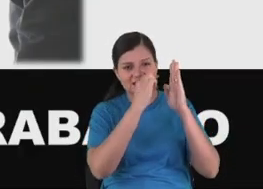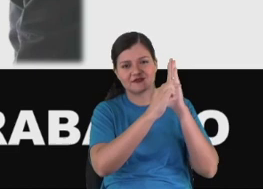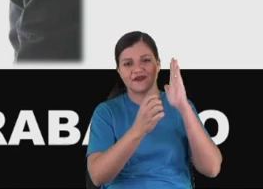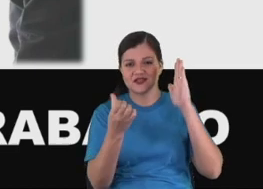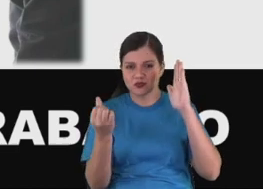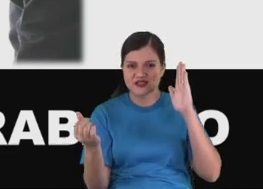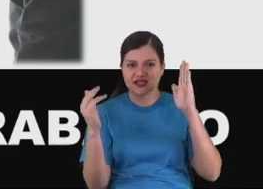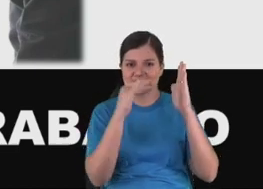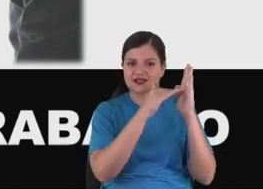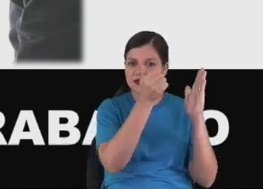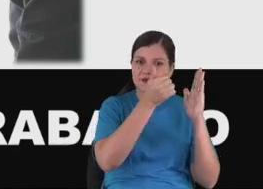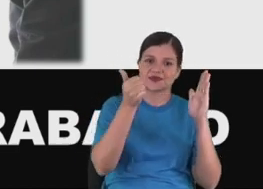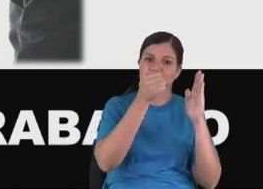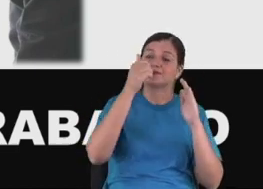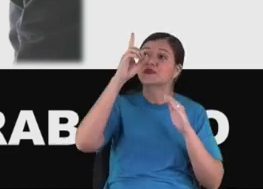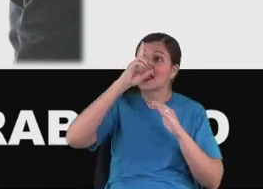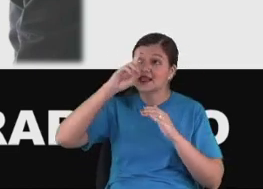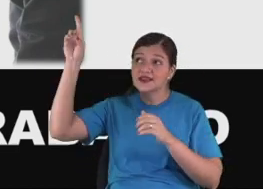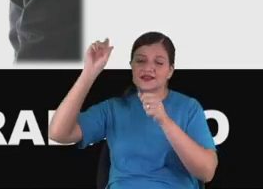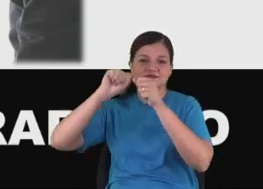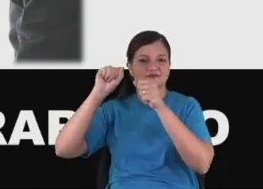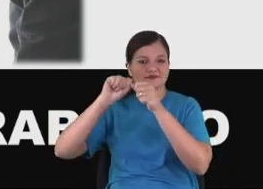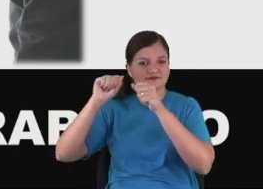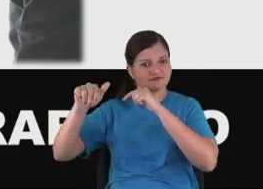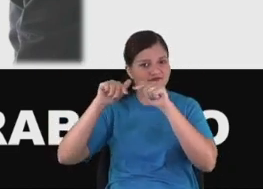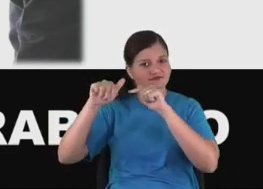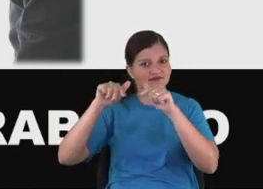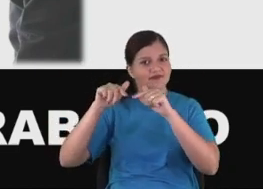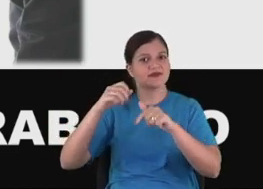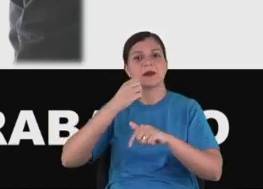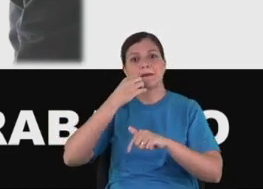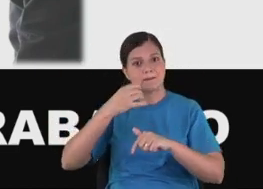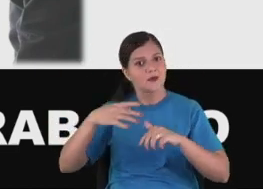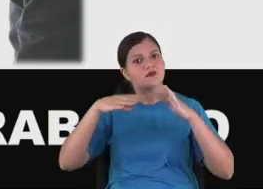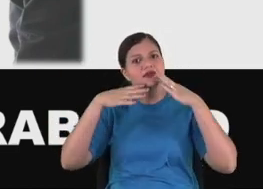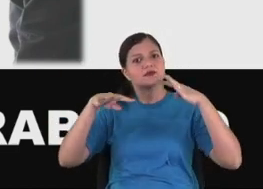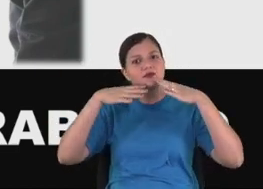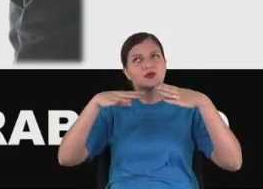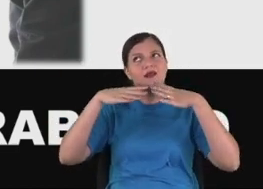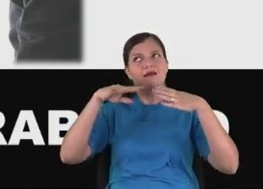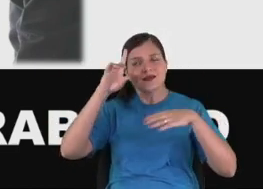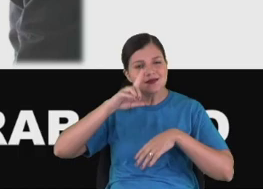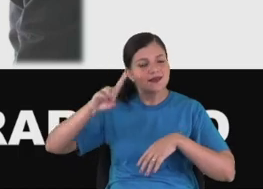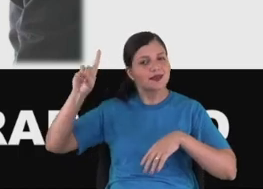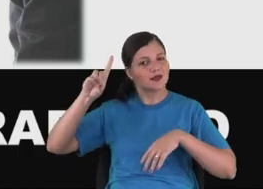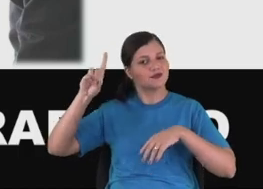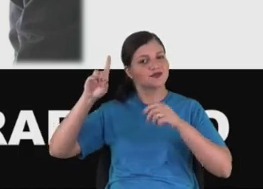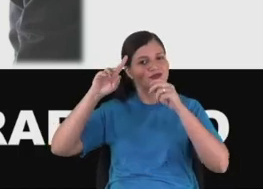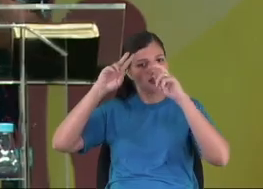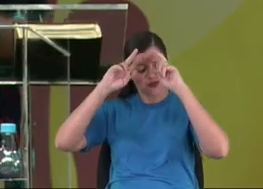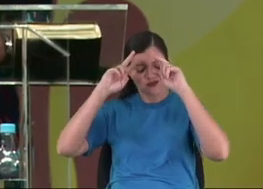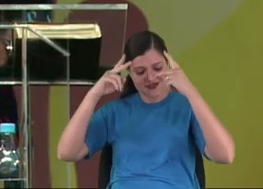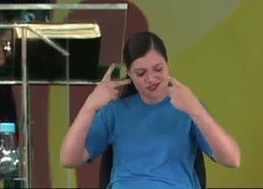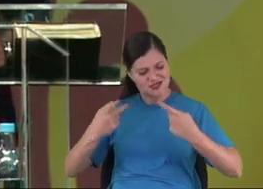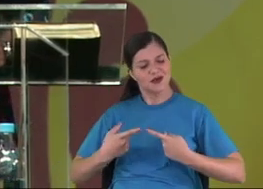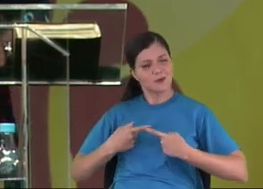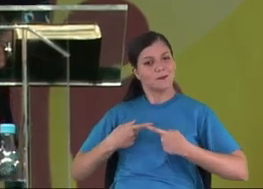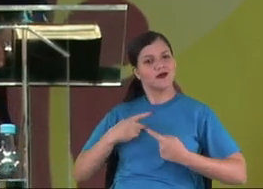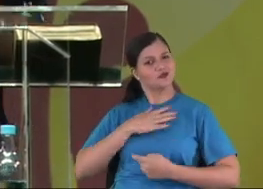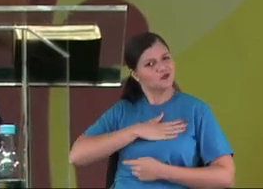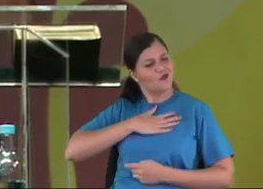Deus instituiu o trabalho, faz parte da natureza de Deus trabalhar. O ser humano foi criado na margem dele, o ser humano gosta de